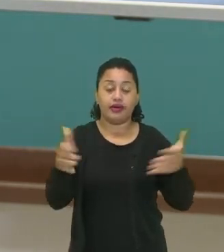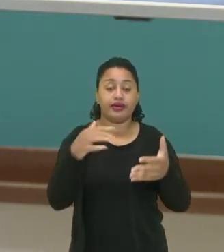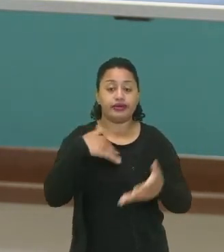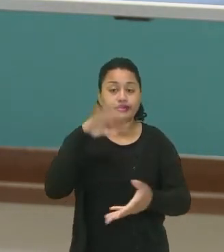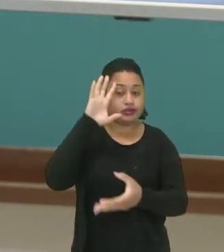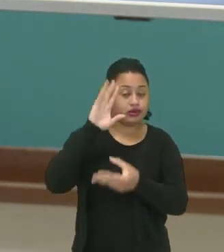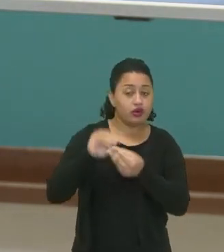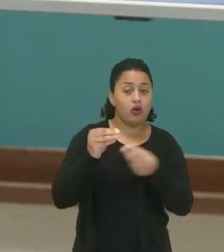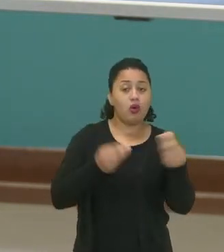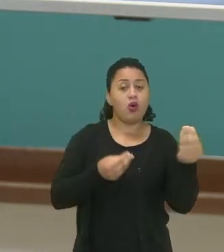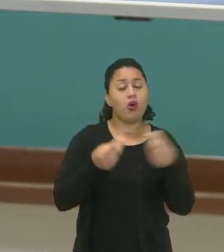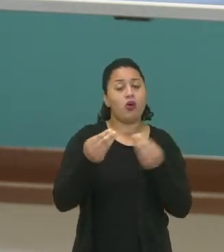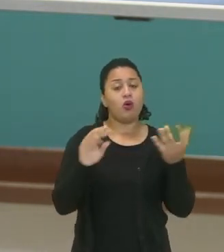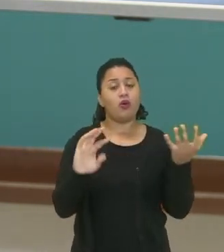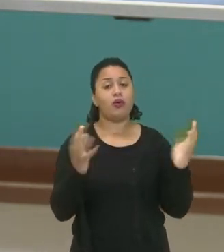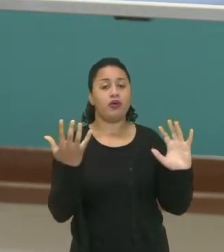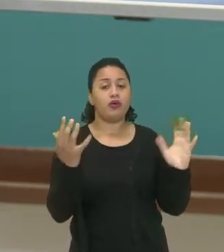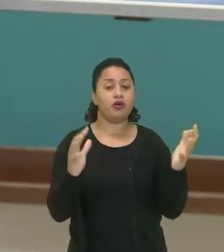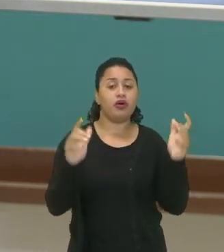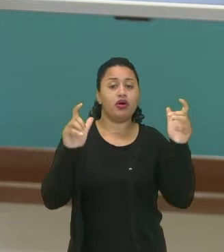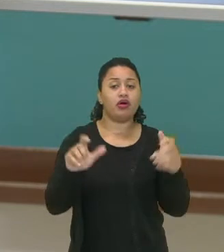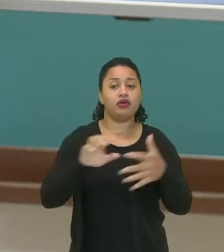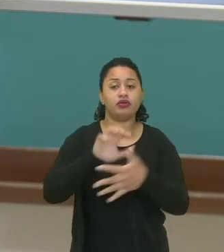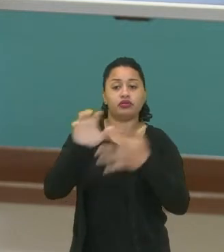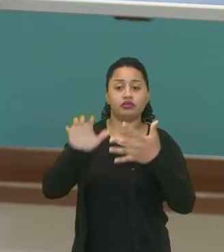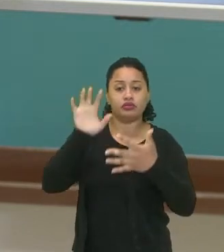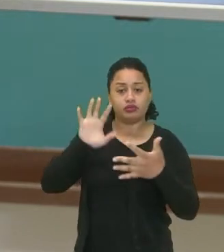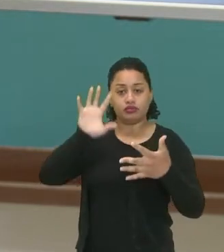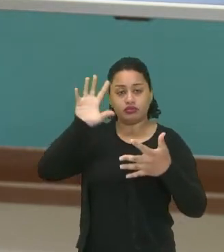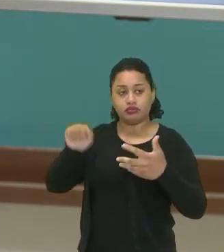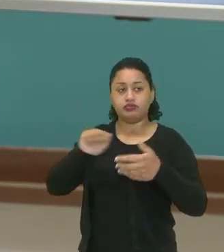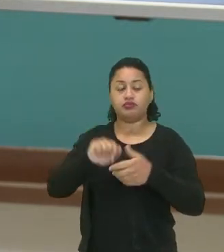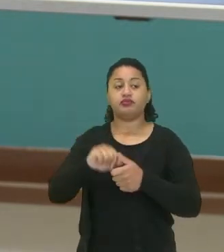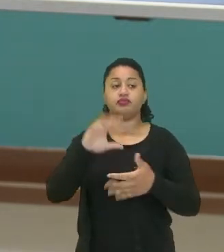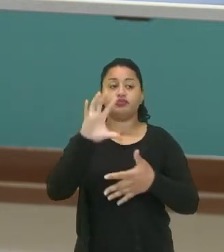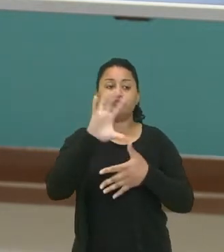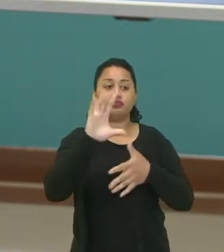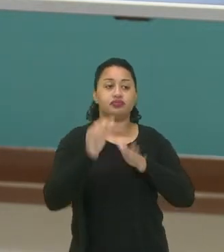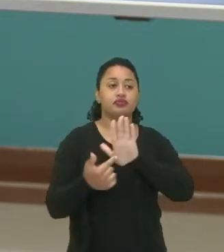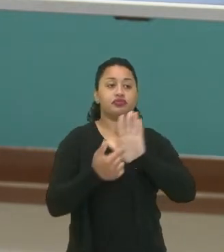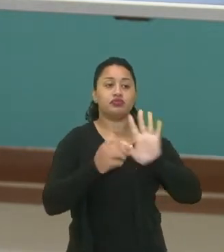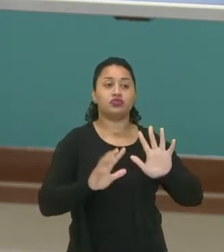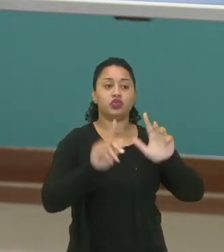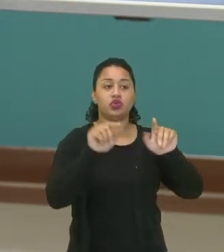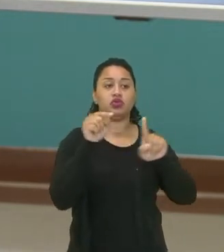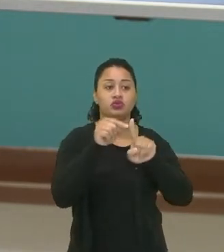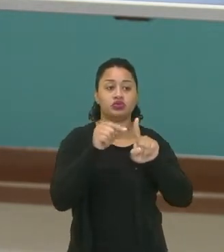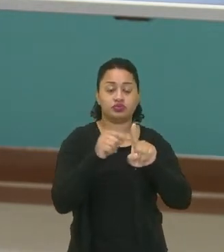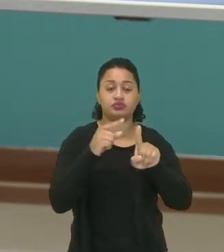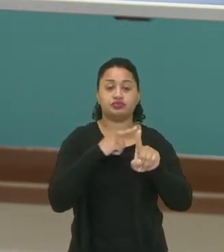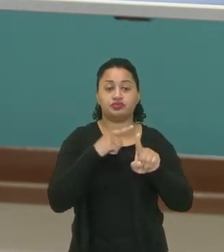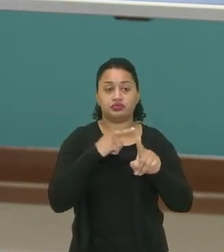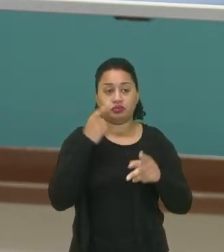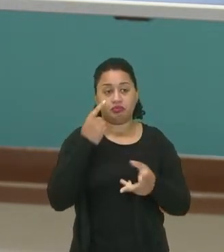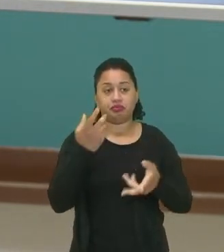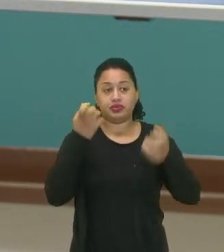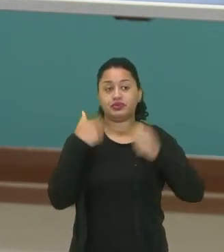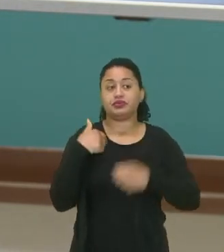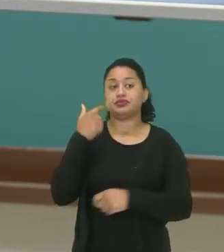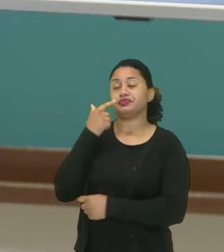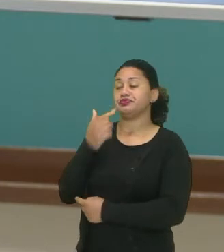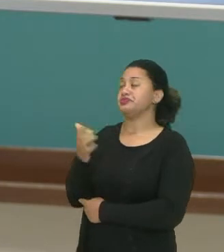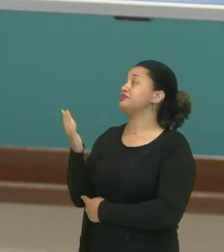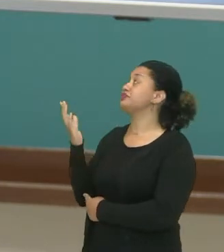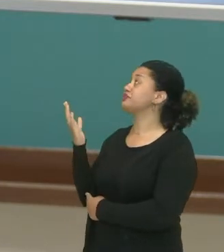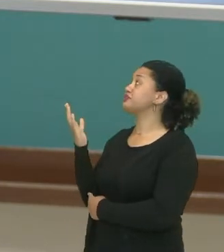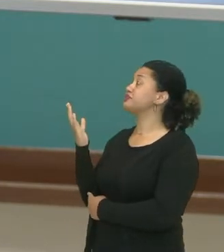os climas africanos. Olha só, então aqui temos aqui um mapa mostrando todos os climas africanos, olha só. O equatorial, o